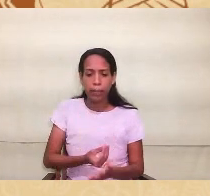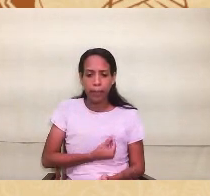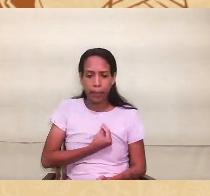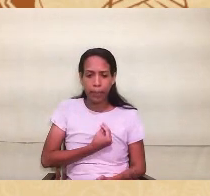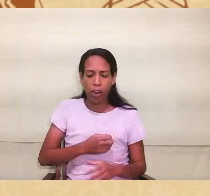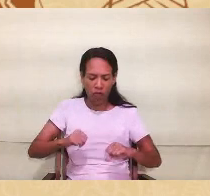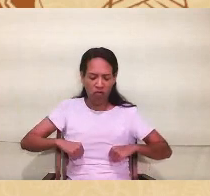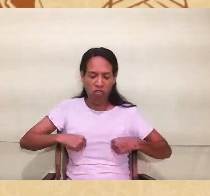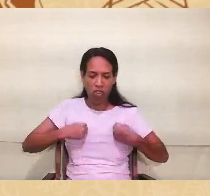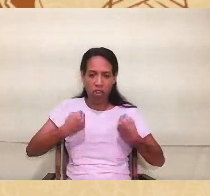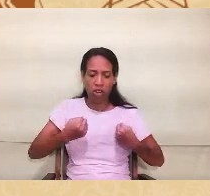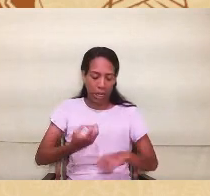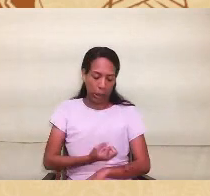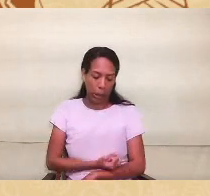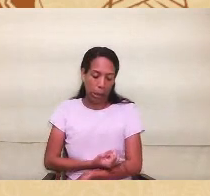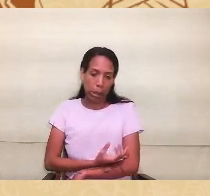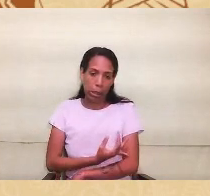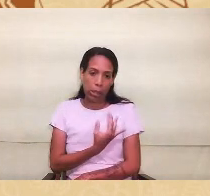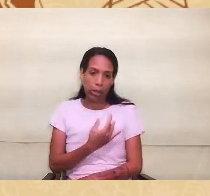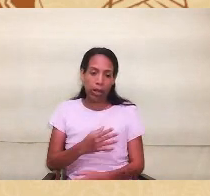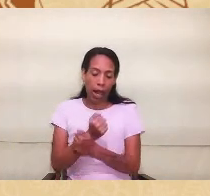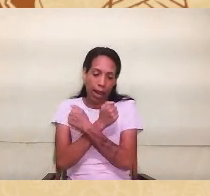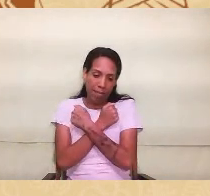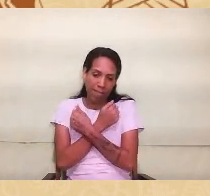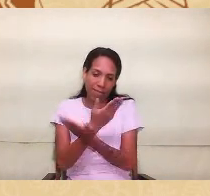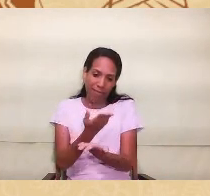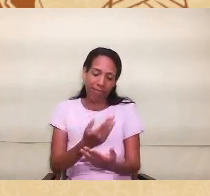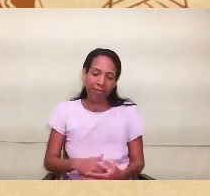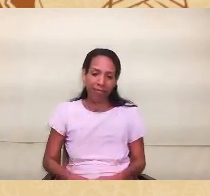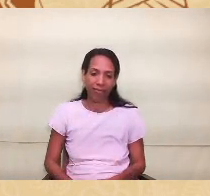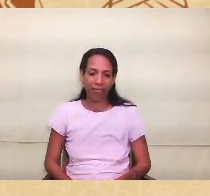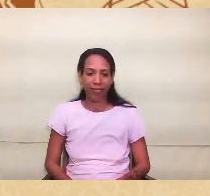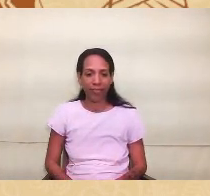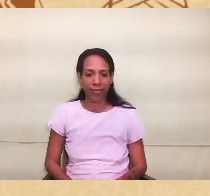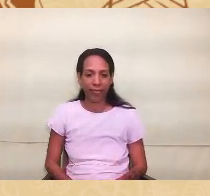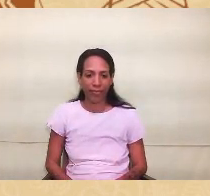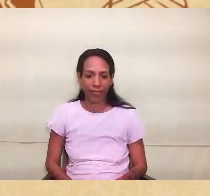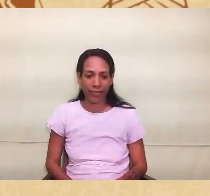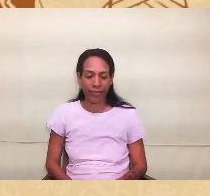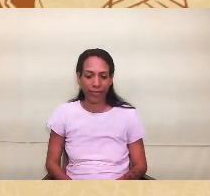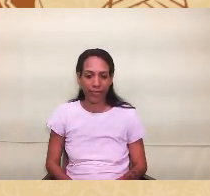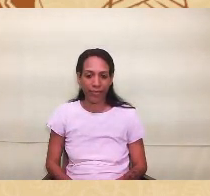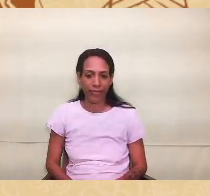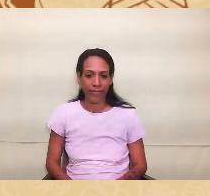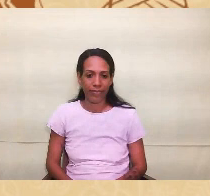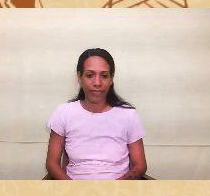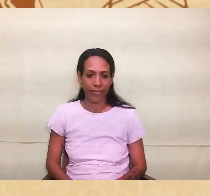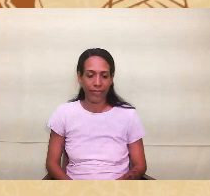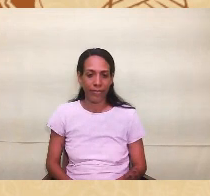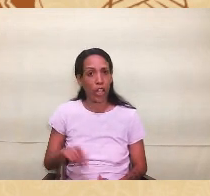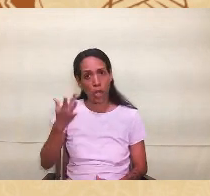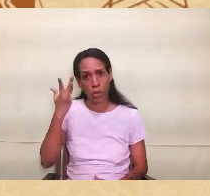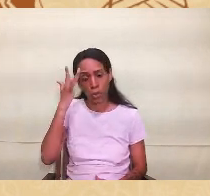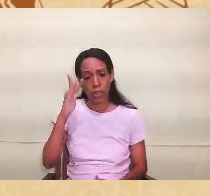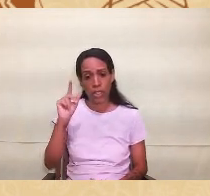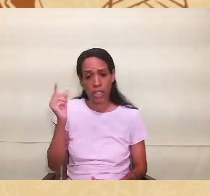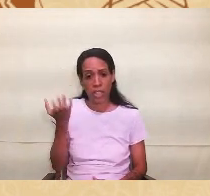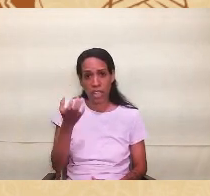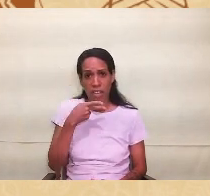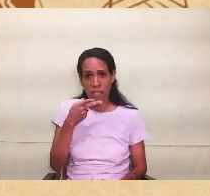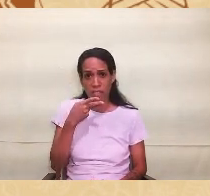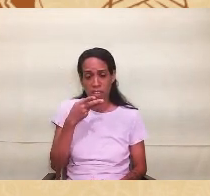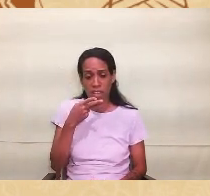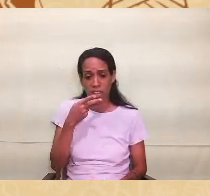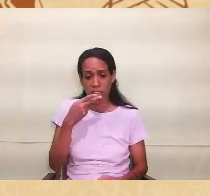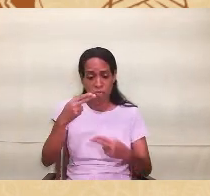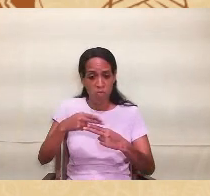fortalece o espírito. Um abraço para ela. E não sei se você quer fazer mais algum comentário